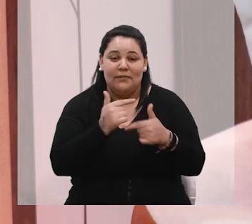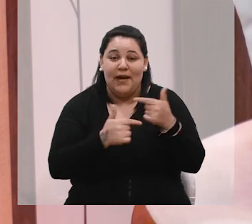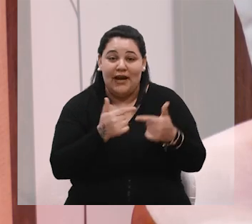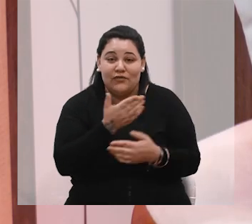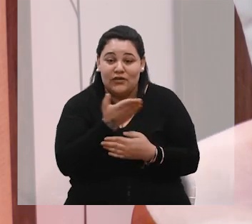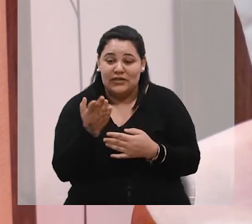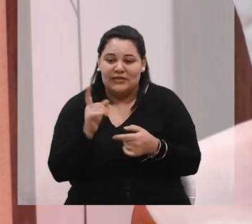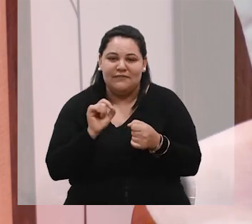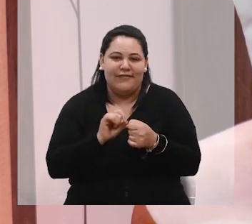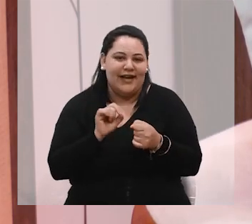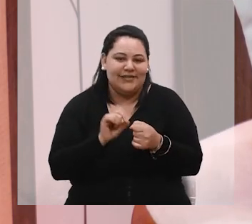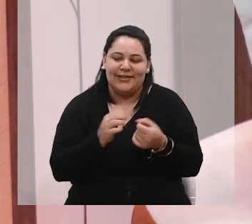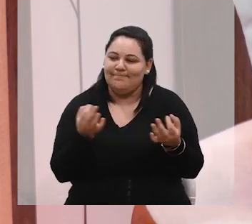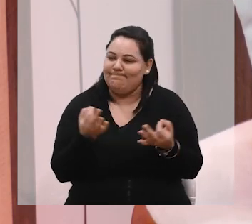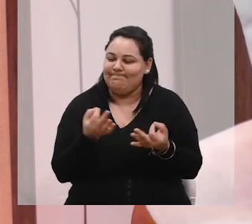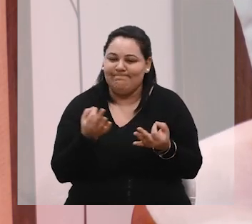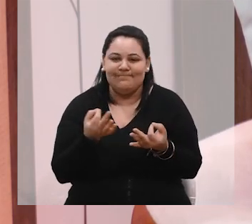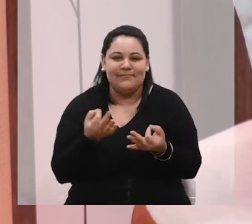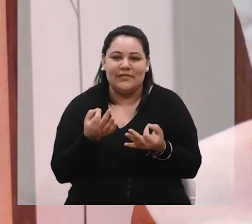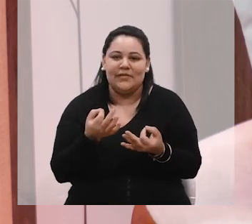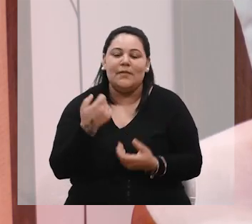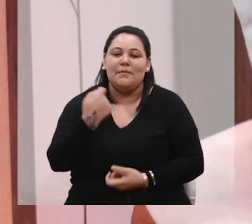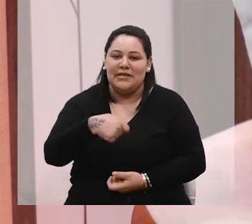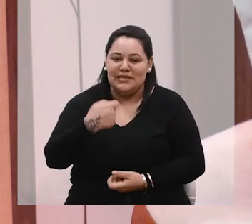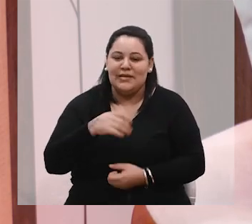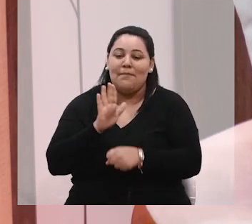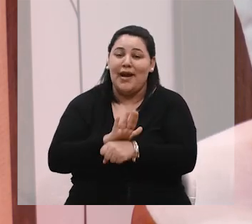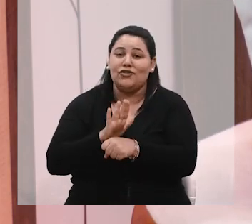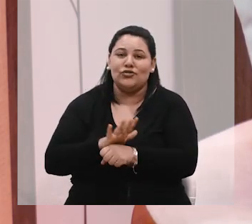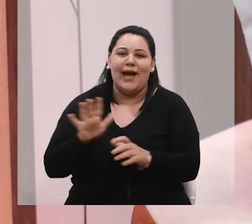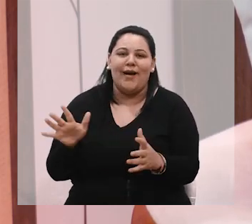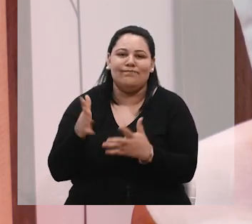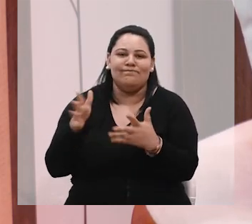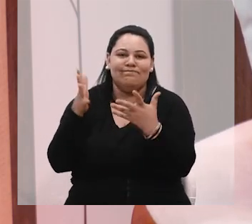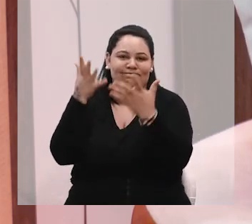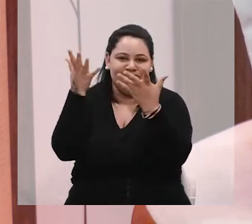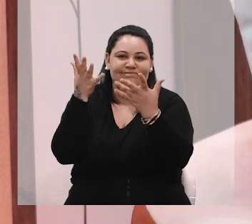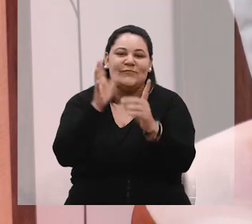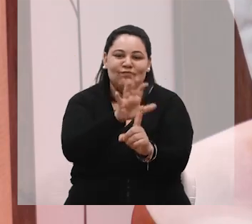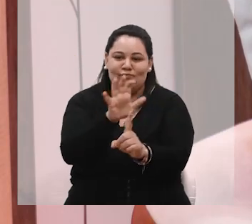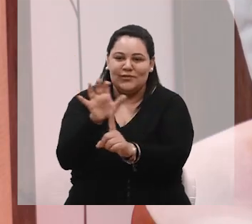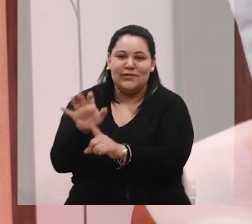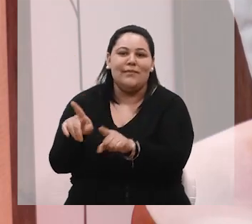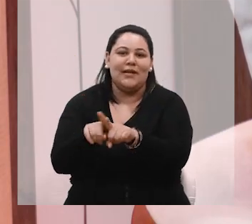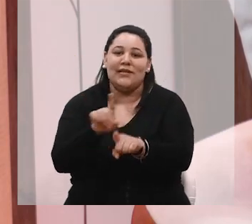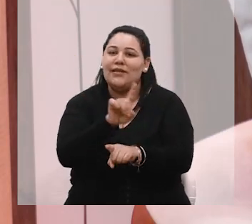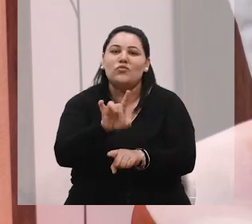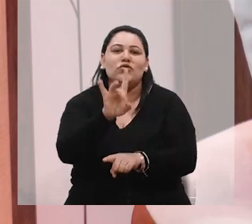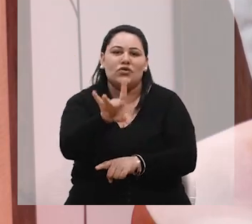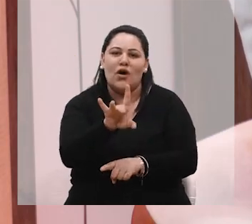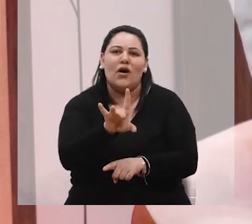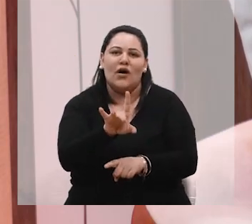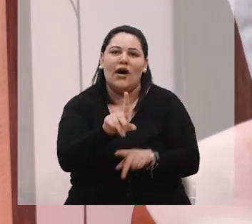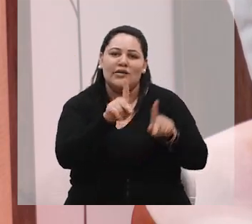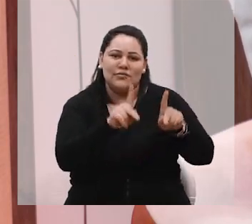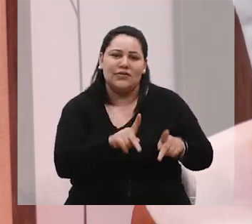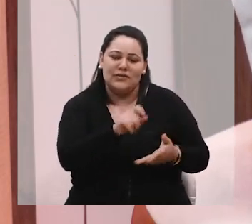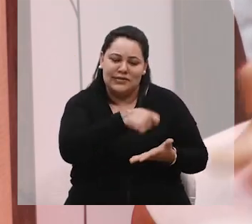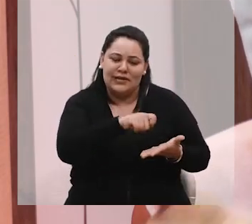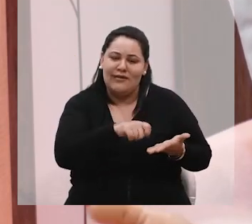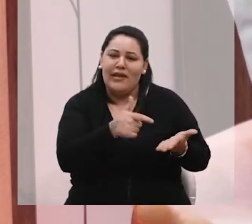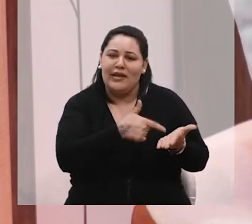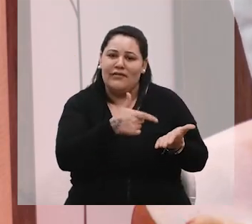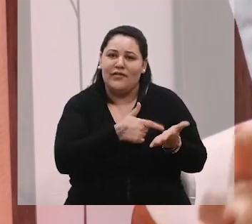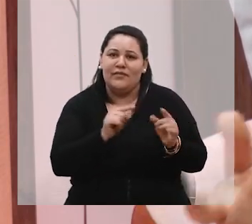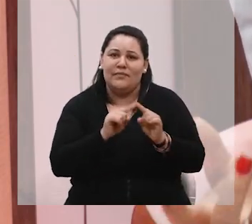trabalho que vocês fazem aqui é imprescindível, né? Para ajudar a fomentar e não só a questão da produção literária, né? Agora eu vou falar